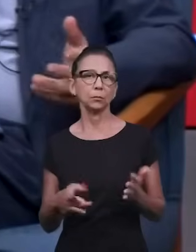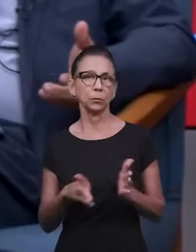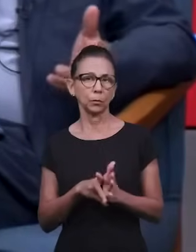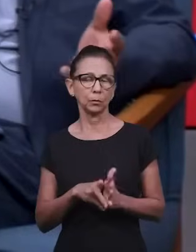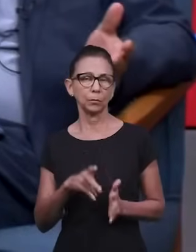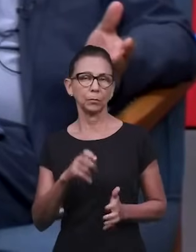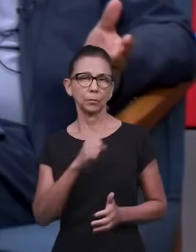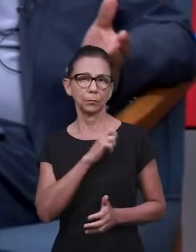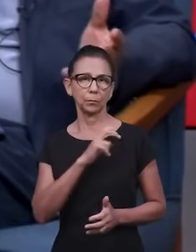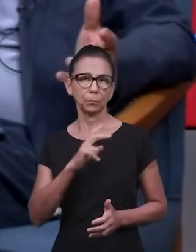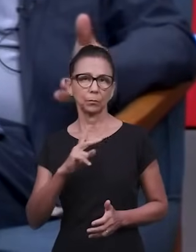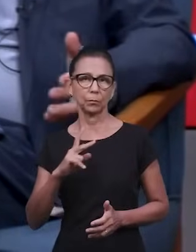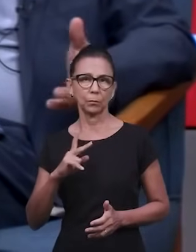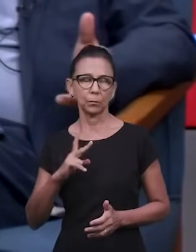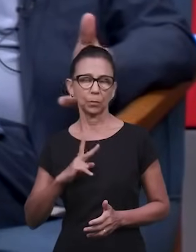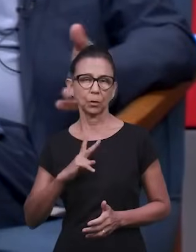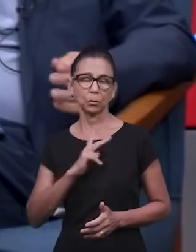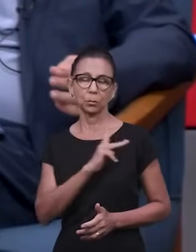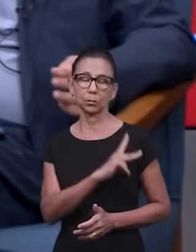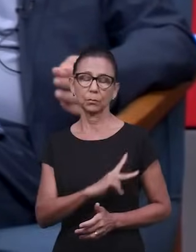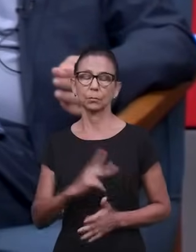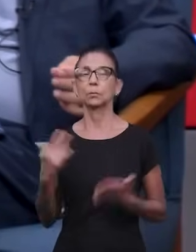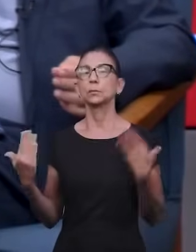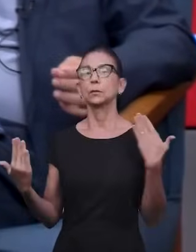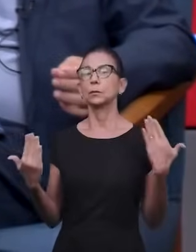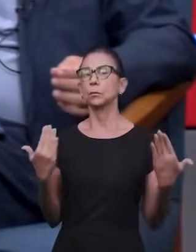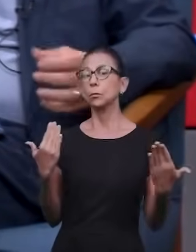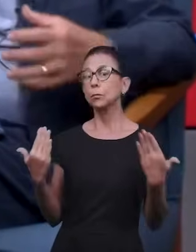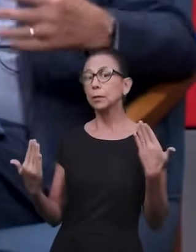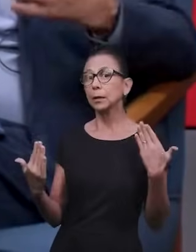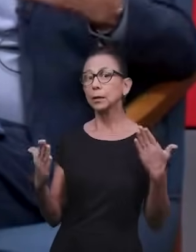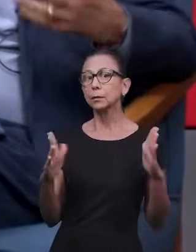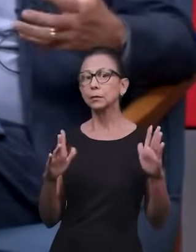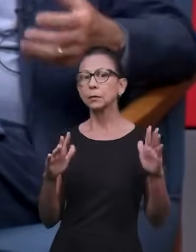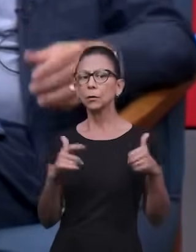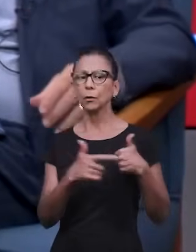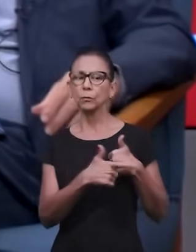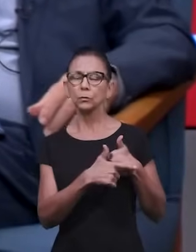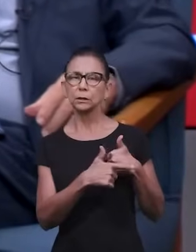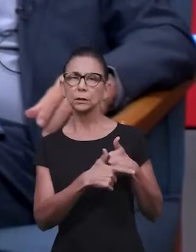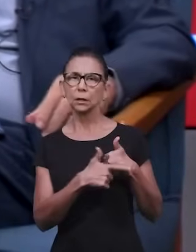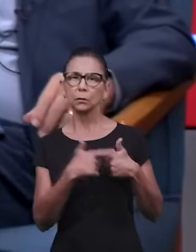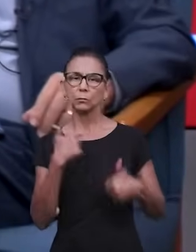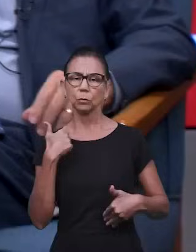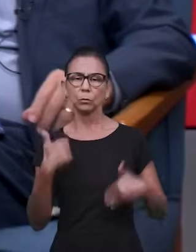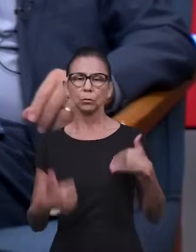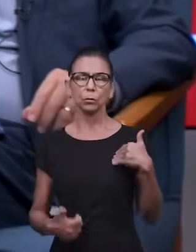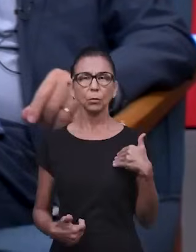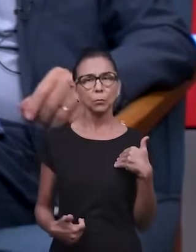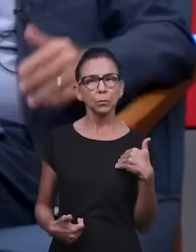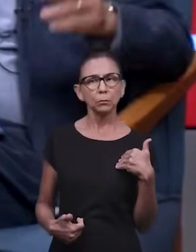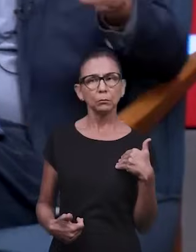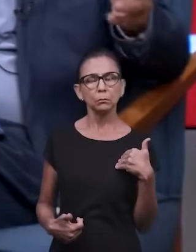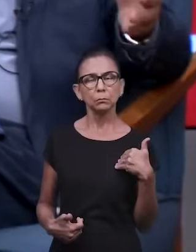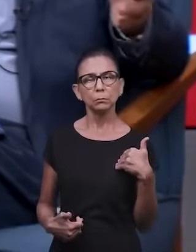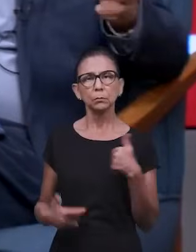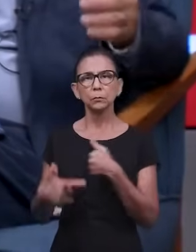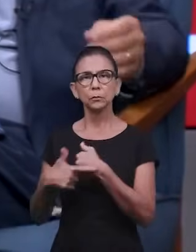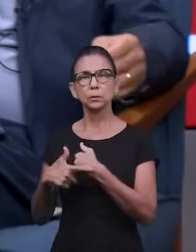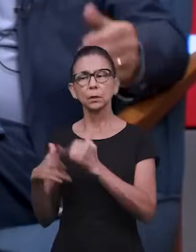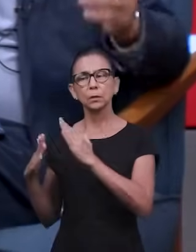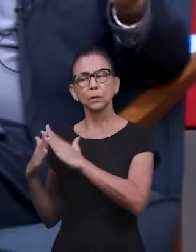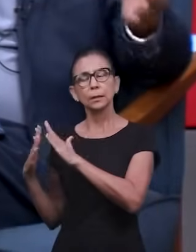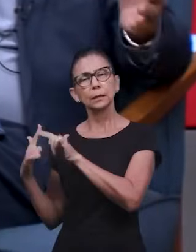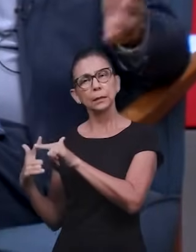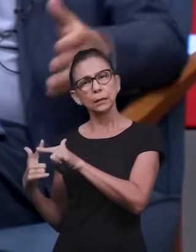Paulo reportando a igreja com o funcionamento do corpo humano falamos